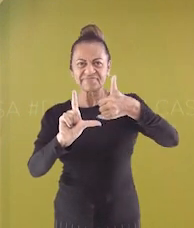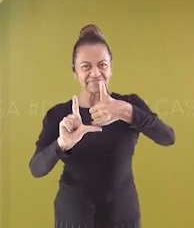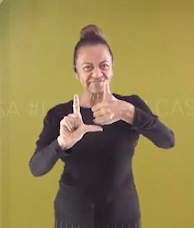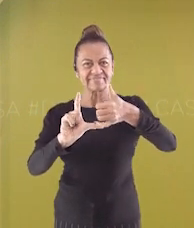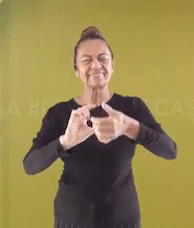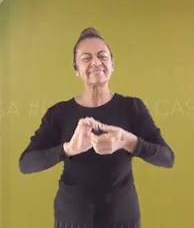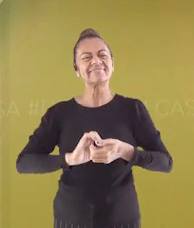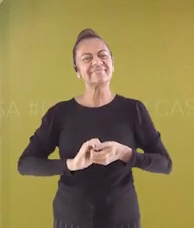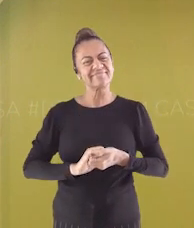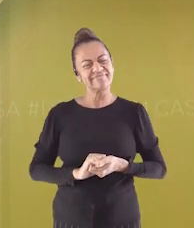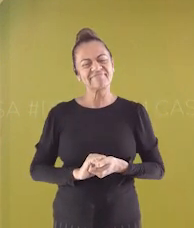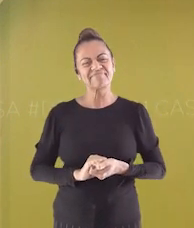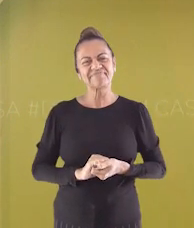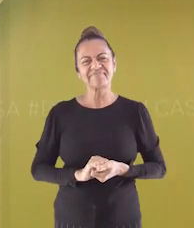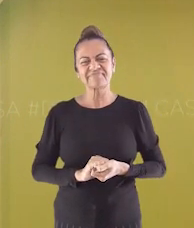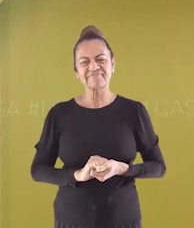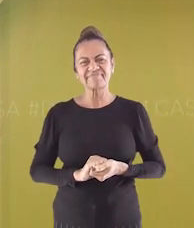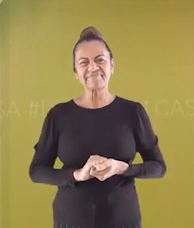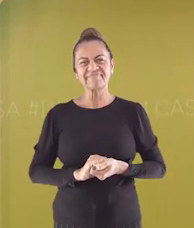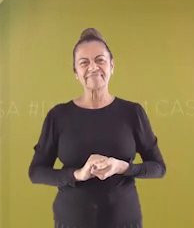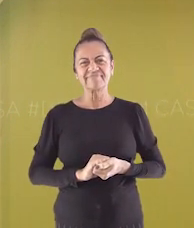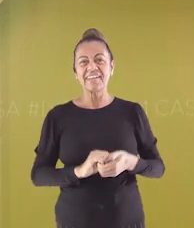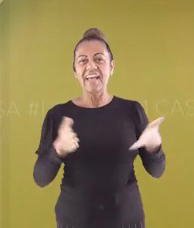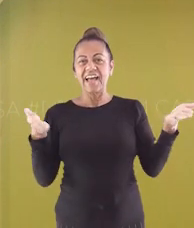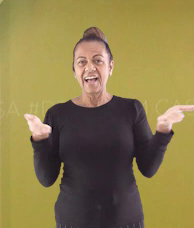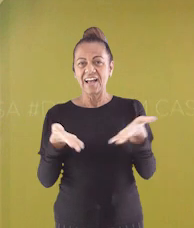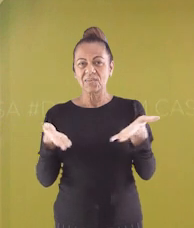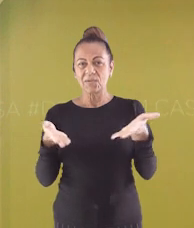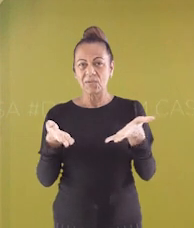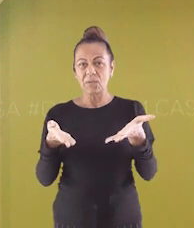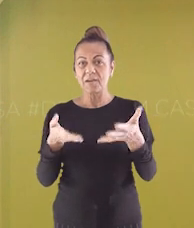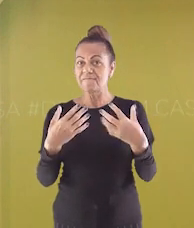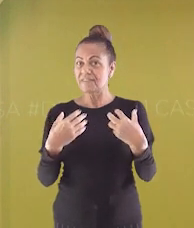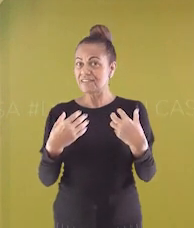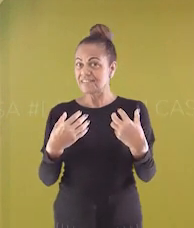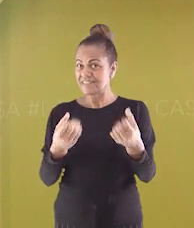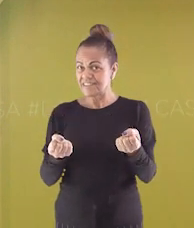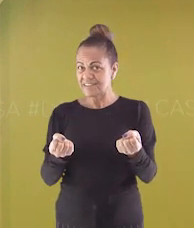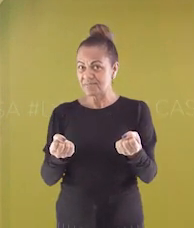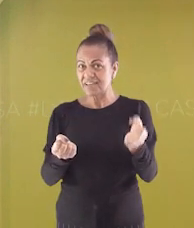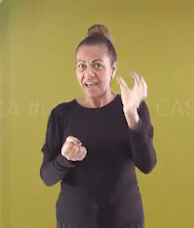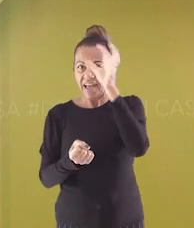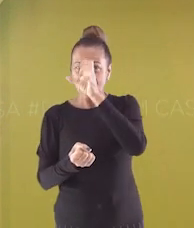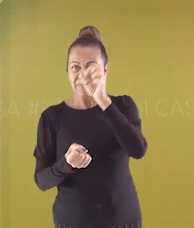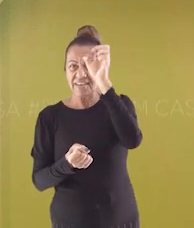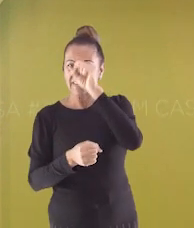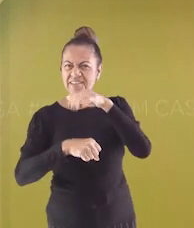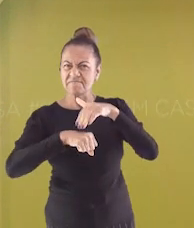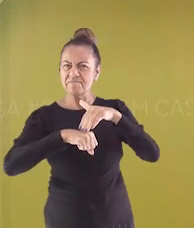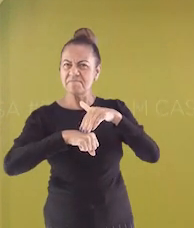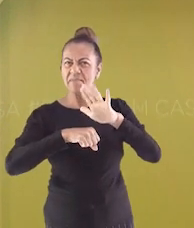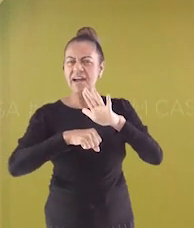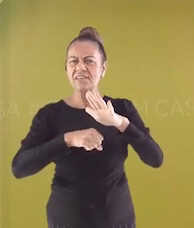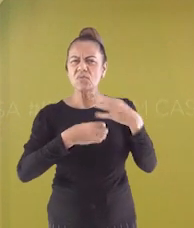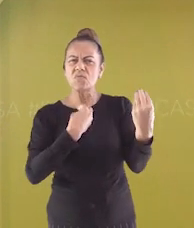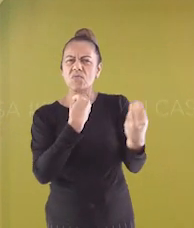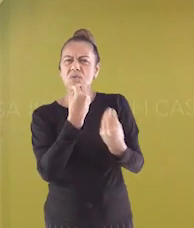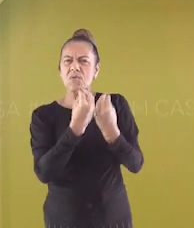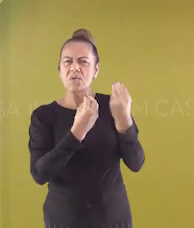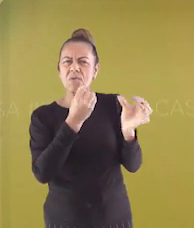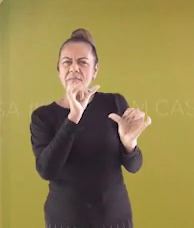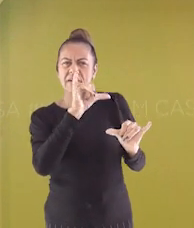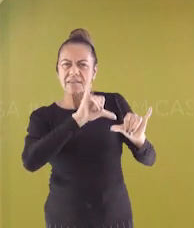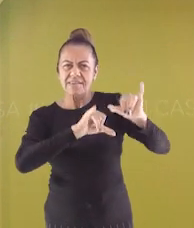QR Code que está presente na sua tela para que você possa marcar a sua presença com a gente.